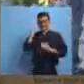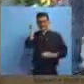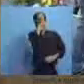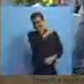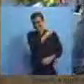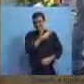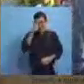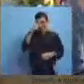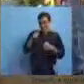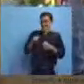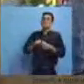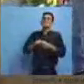e levava uma tarde inteira